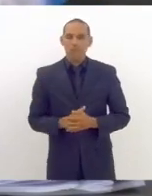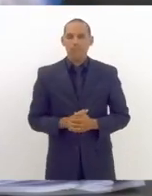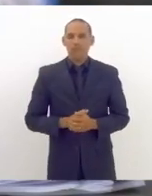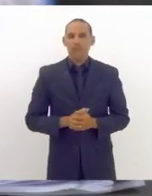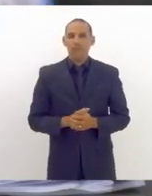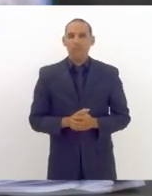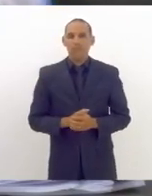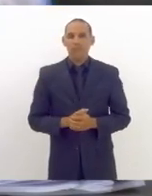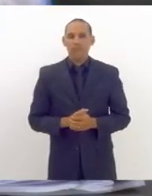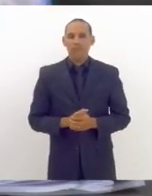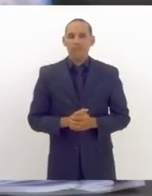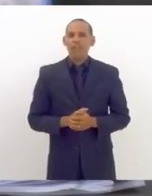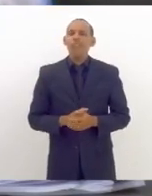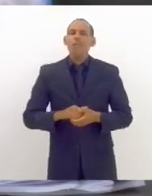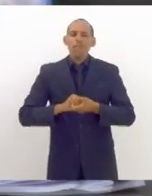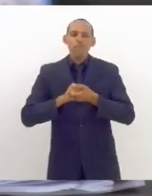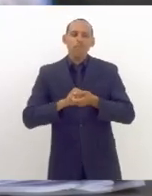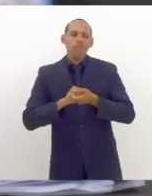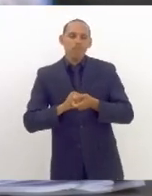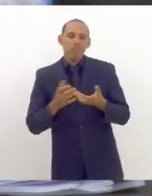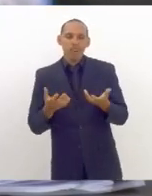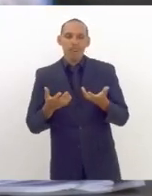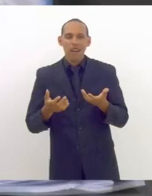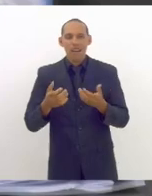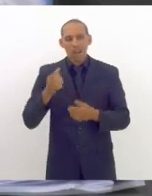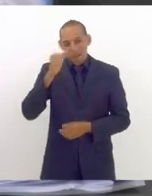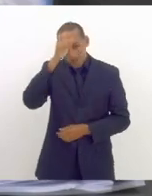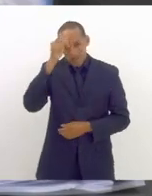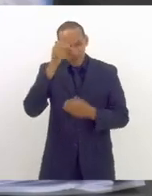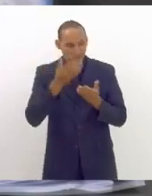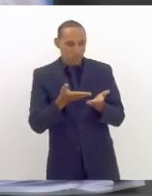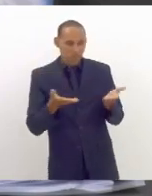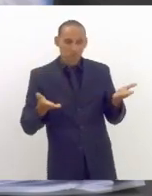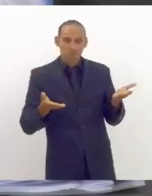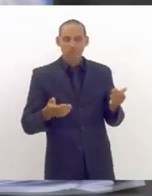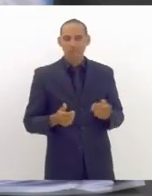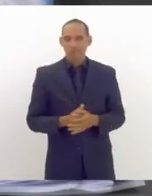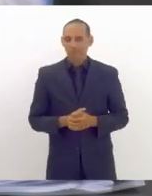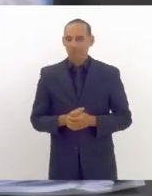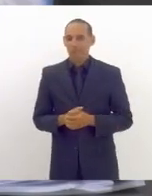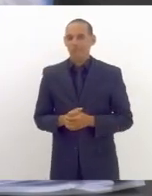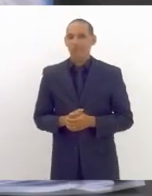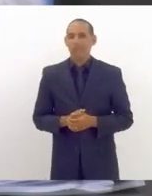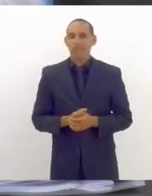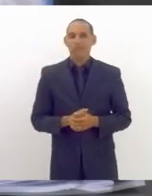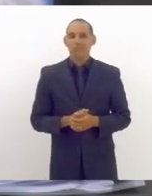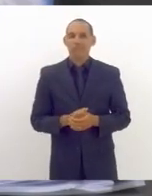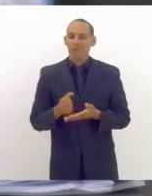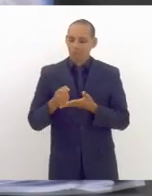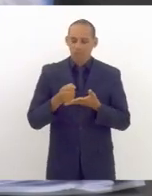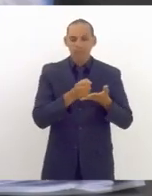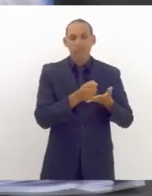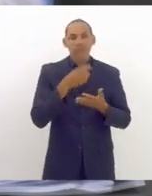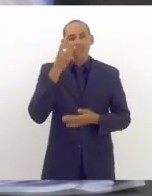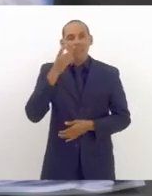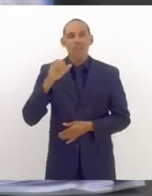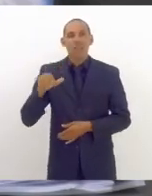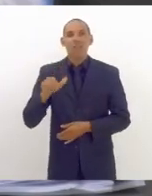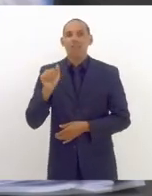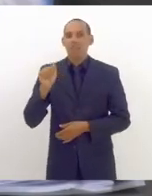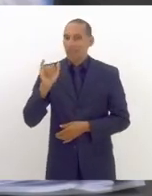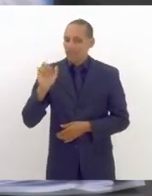que quer fazer uma saudação os prefeitos Um Passo Ao Deputado Jair